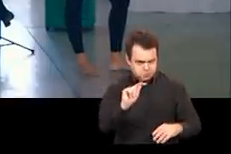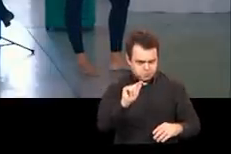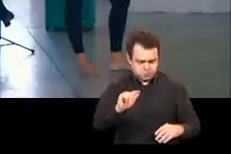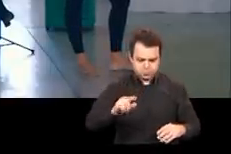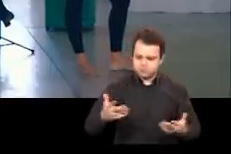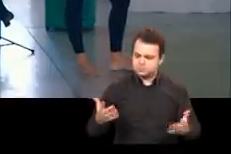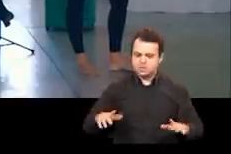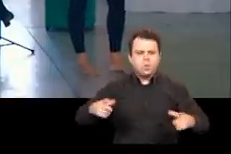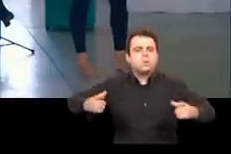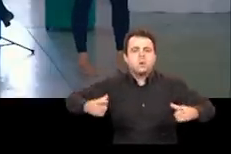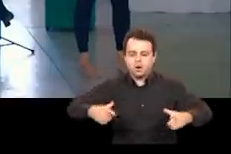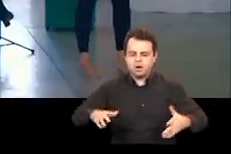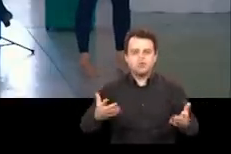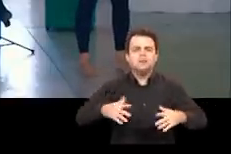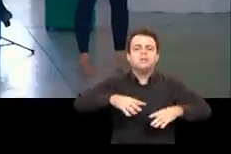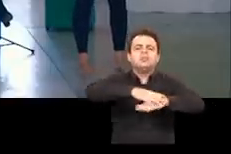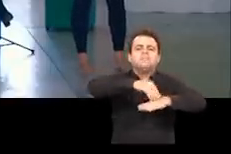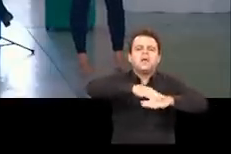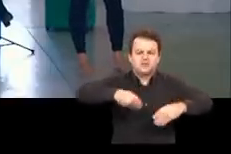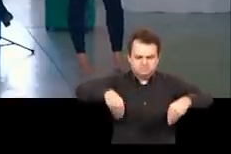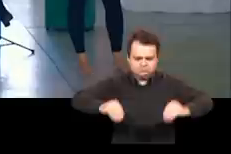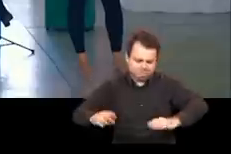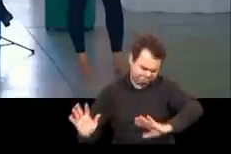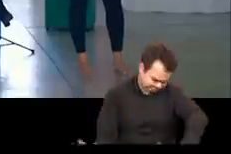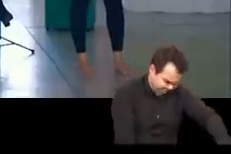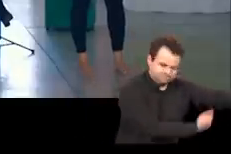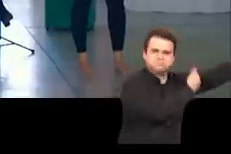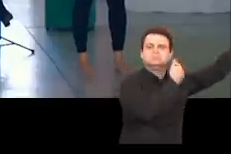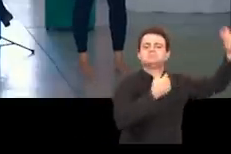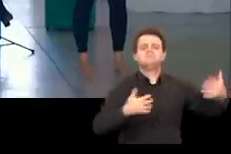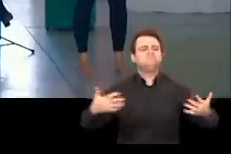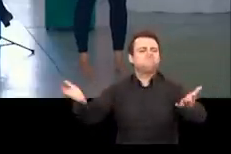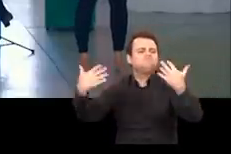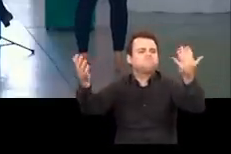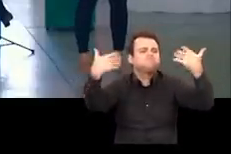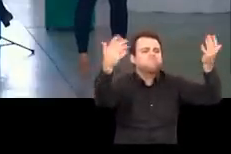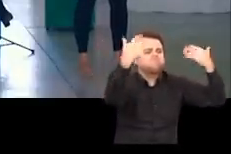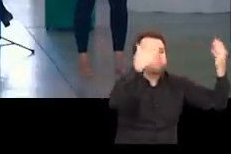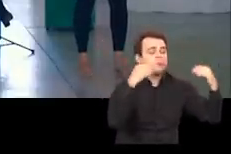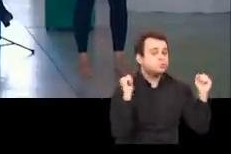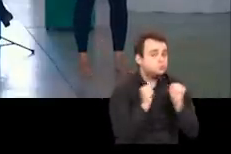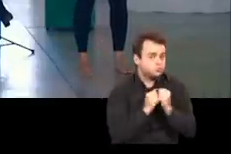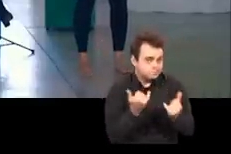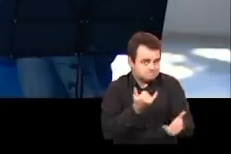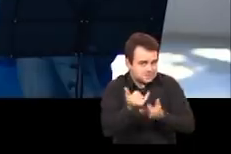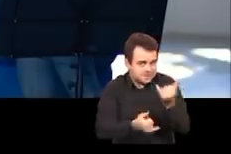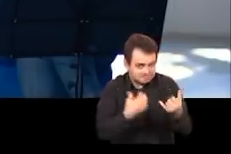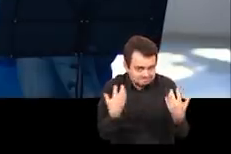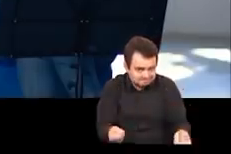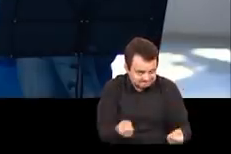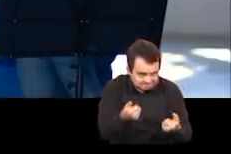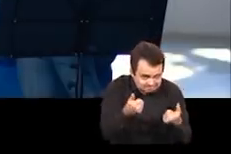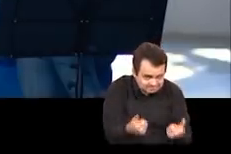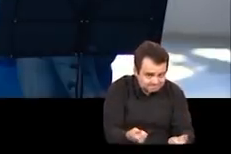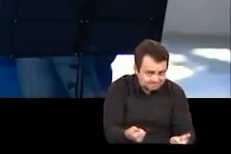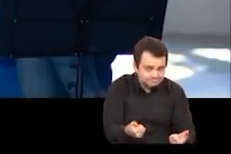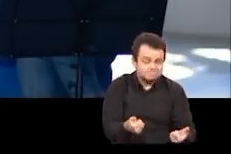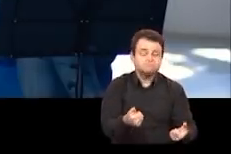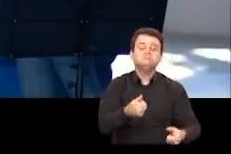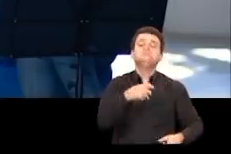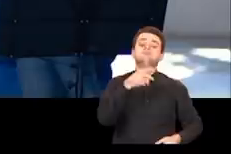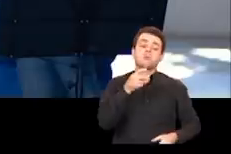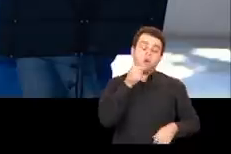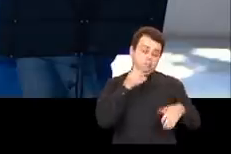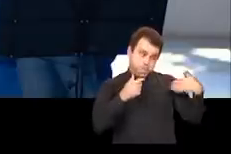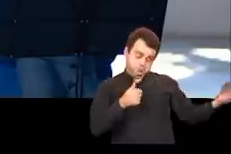um espacinho, tirar o tapete e chamar quem estiver aí para brincar também. Enquanto a professora Cláudia